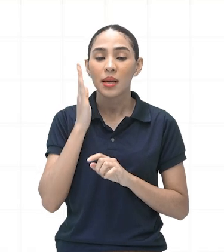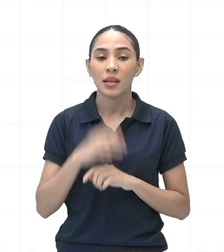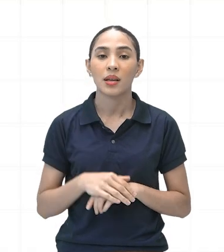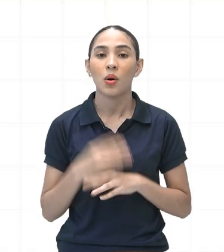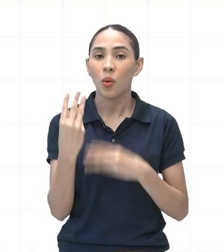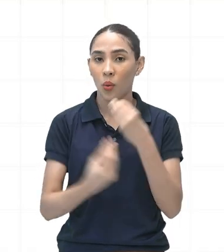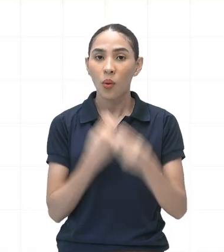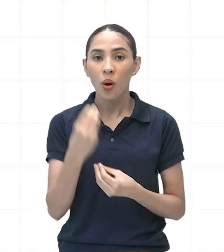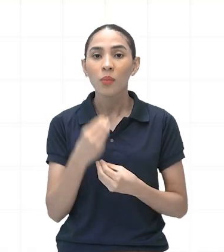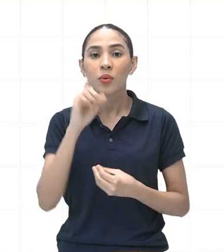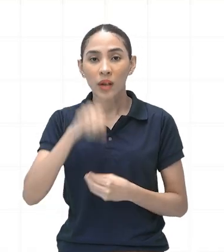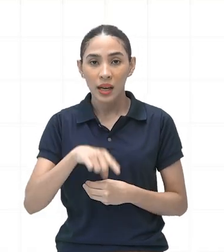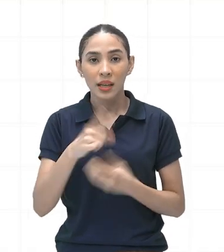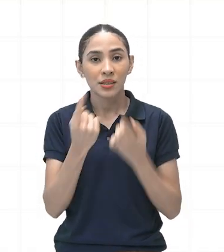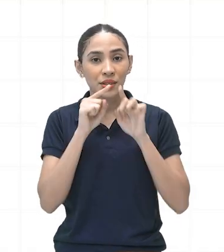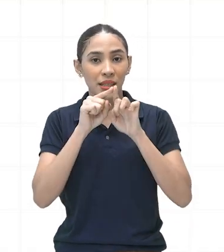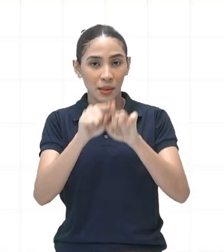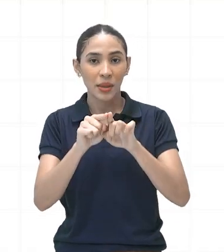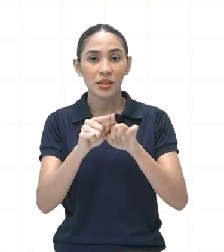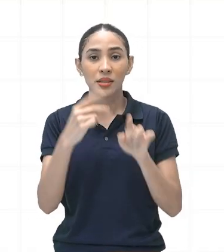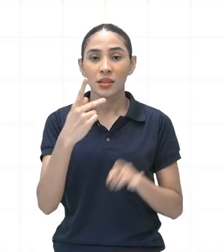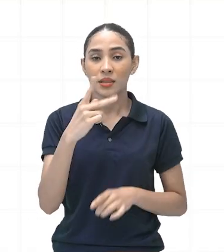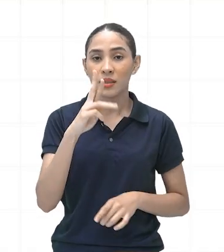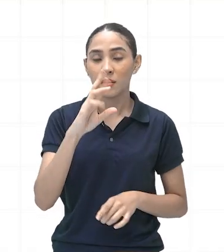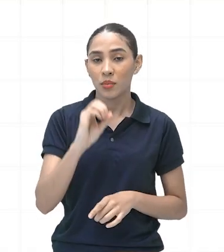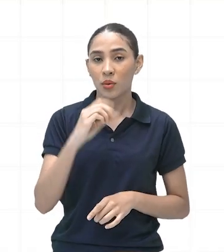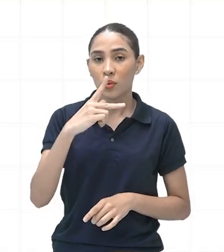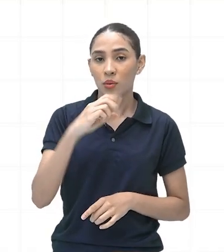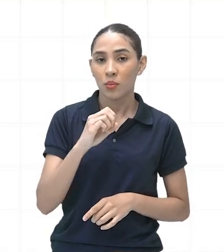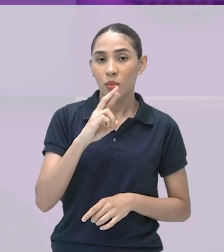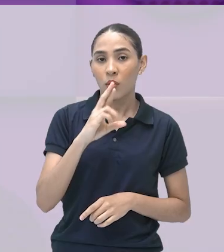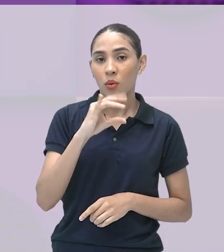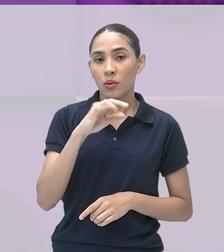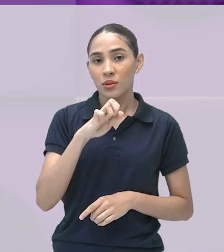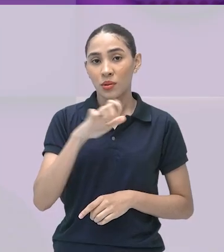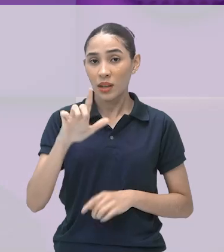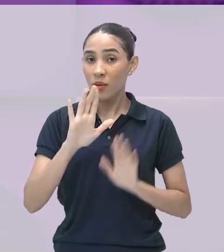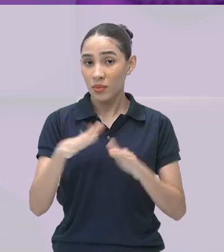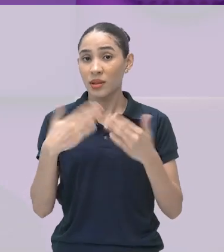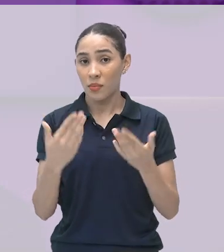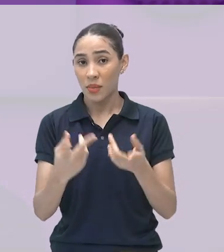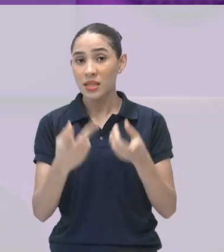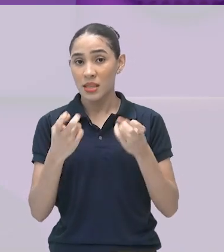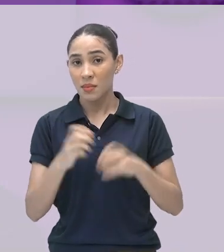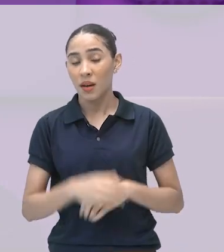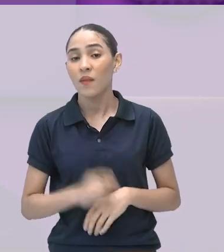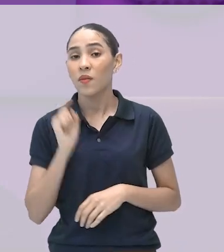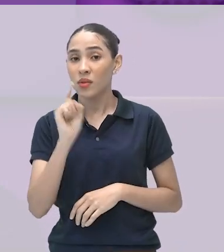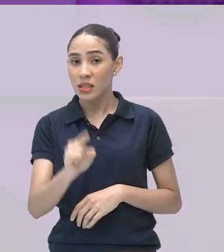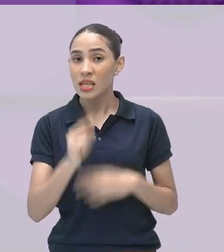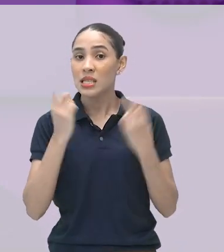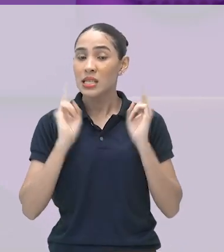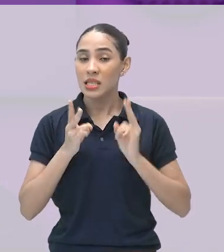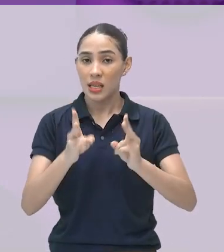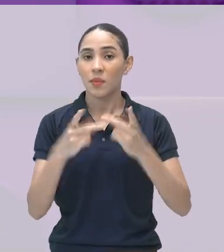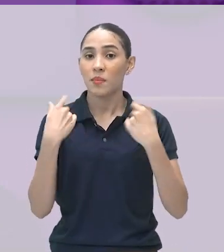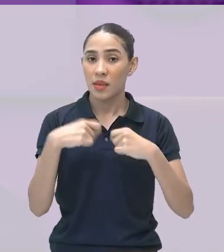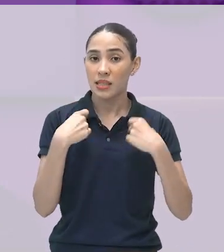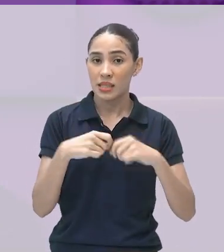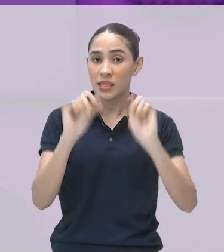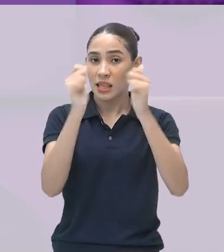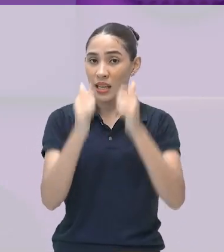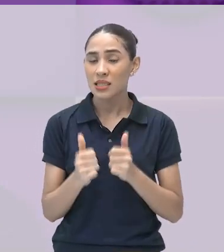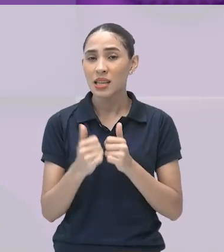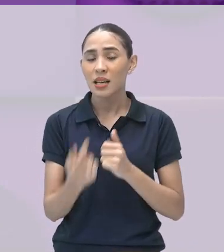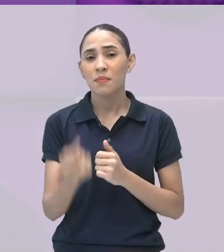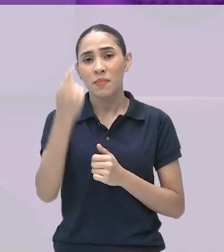duas grandezas são diretamente proporcionais, né? Então, veja só, você sempre tem que analisar as duas grandezas